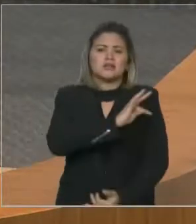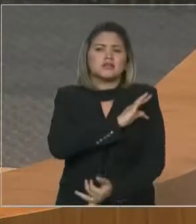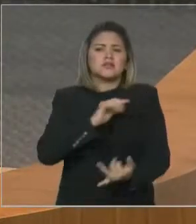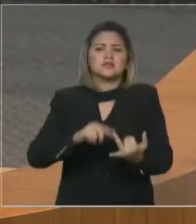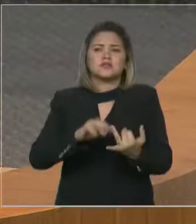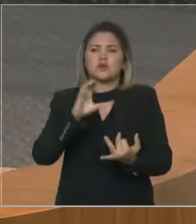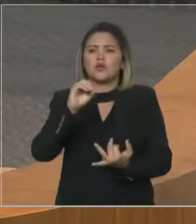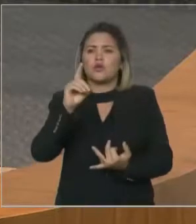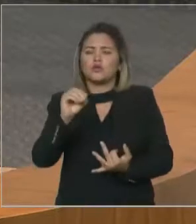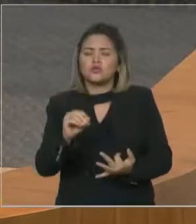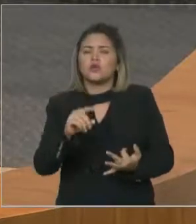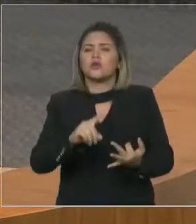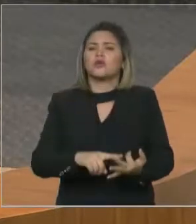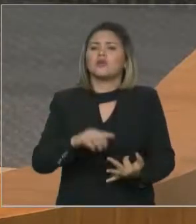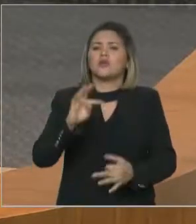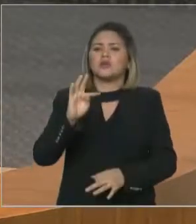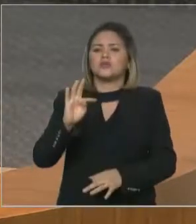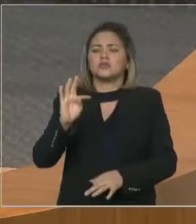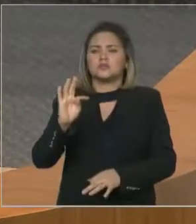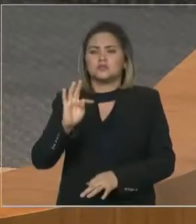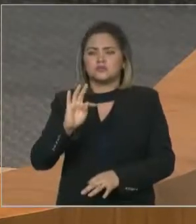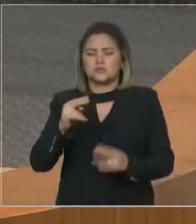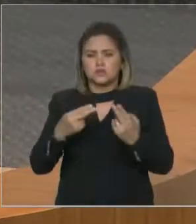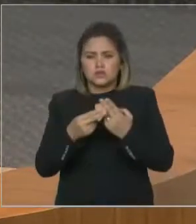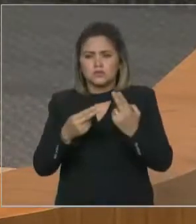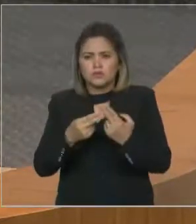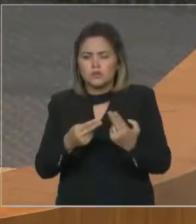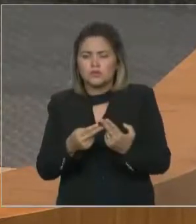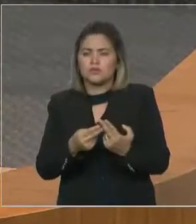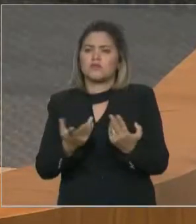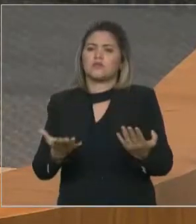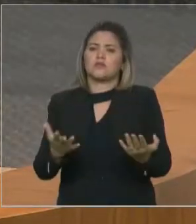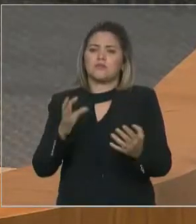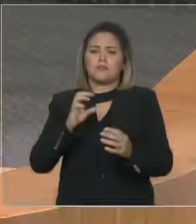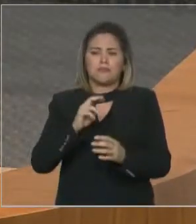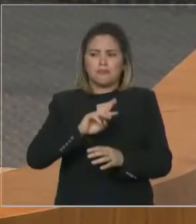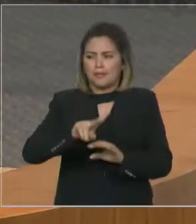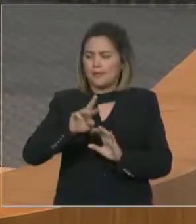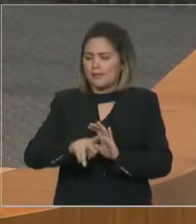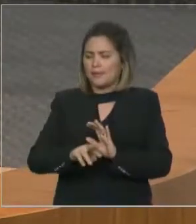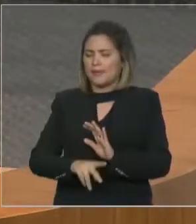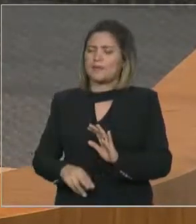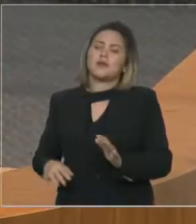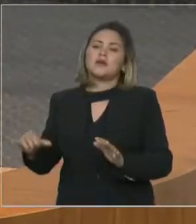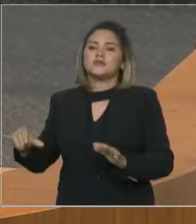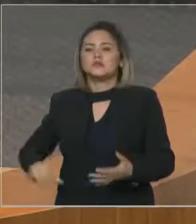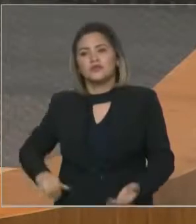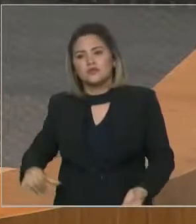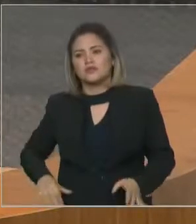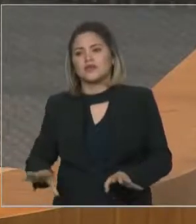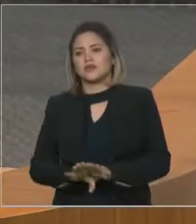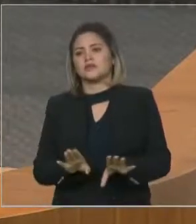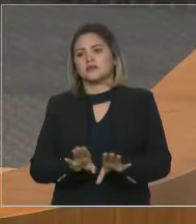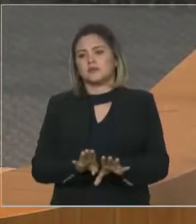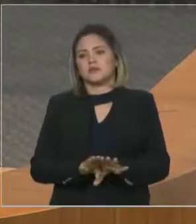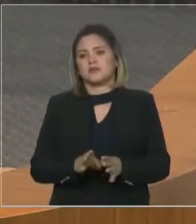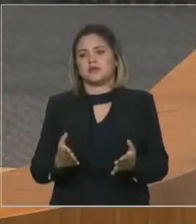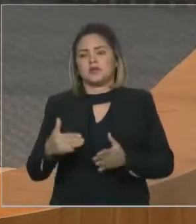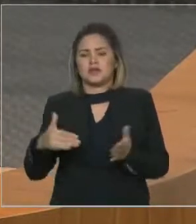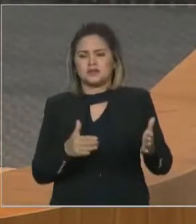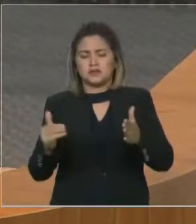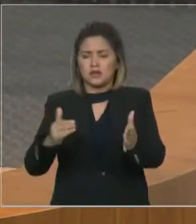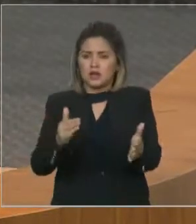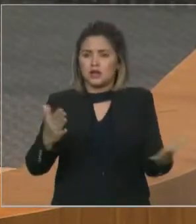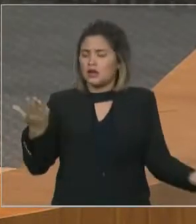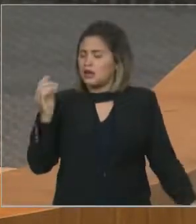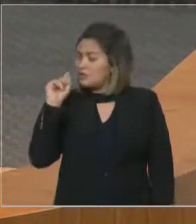sofre as mesmas consequências que eu estou fazendo. A estrada não tem condição de se andar. A